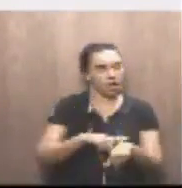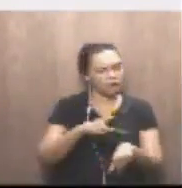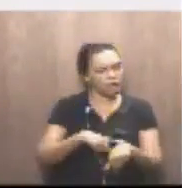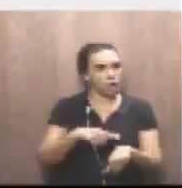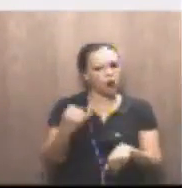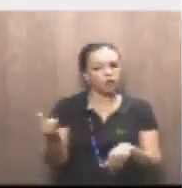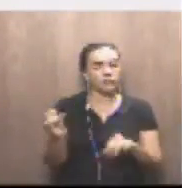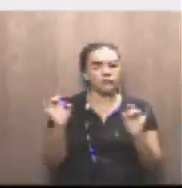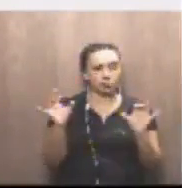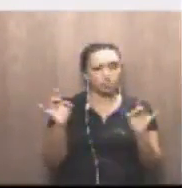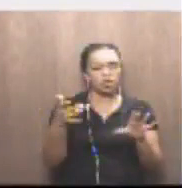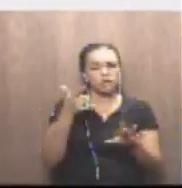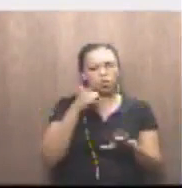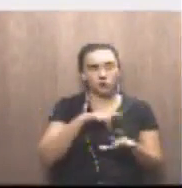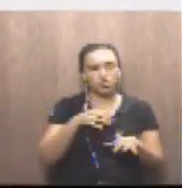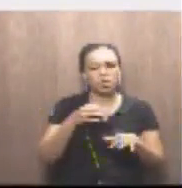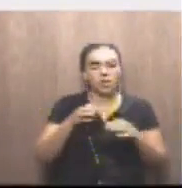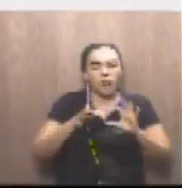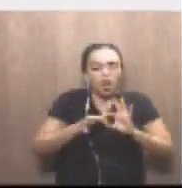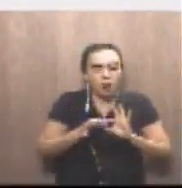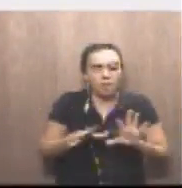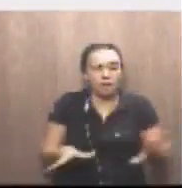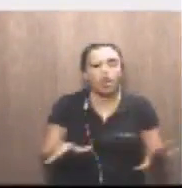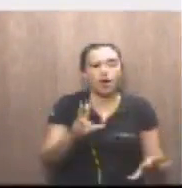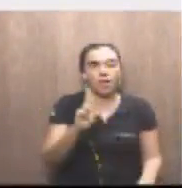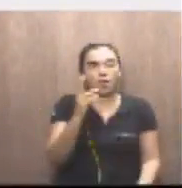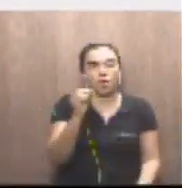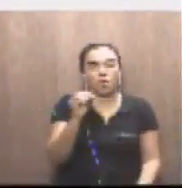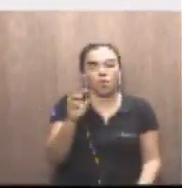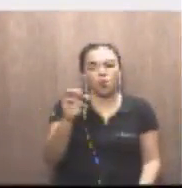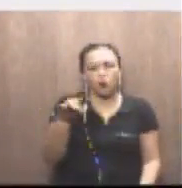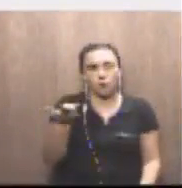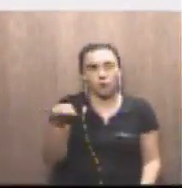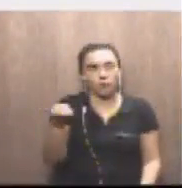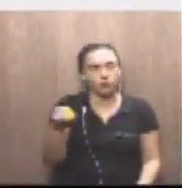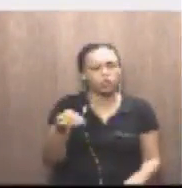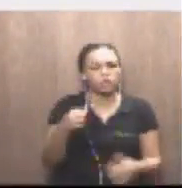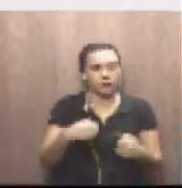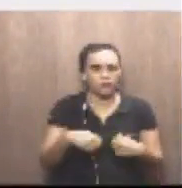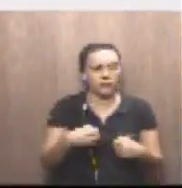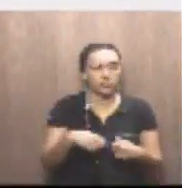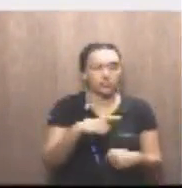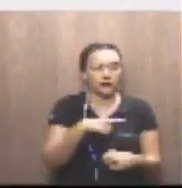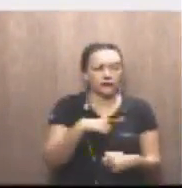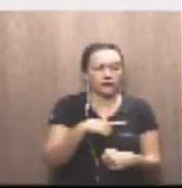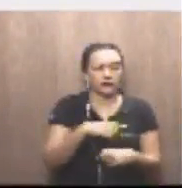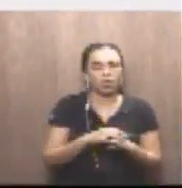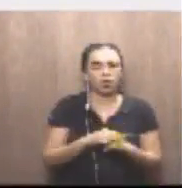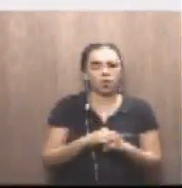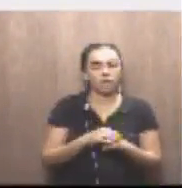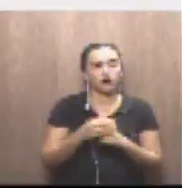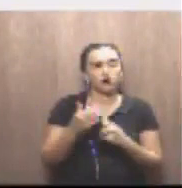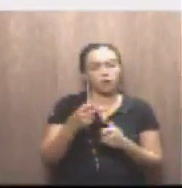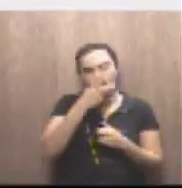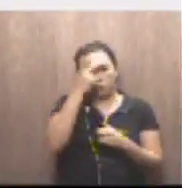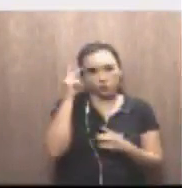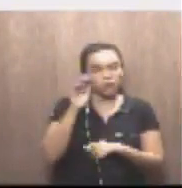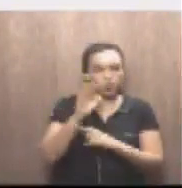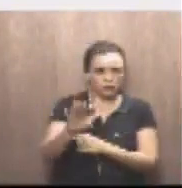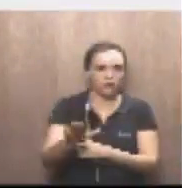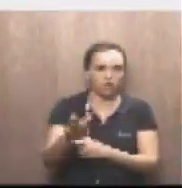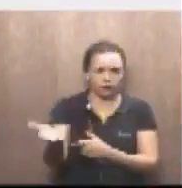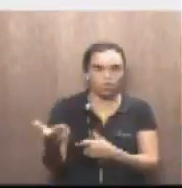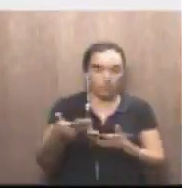para poder liberar os hormônios necessários em uma confiança que ela precisa ter com aquele que presta